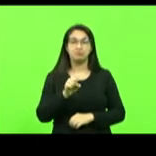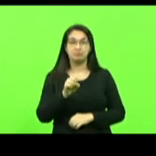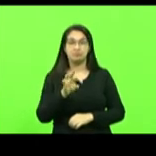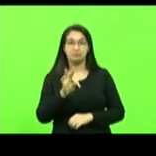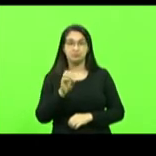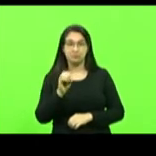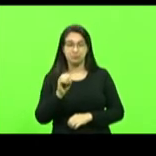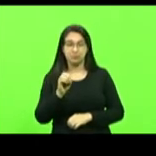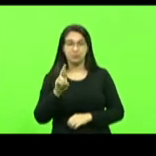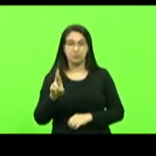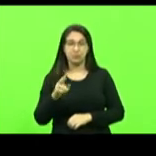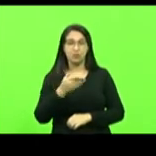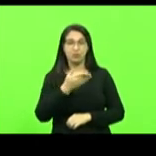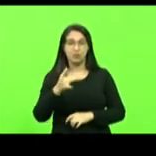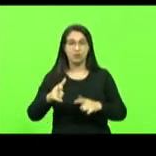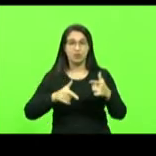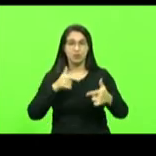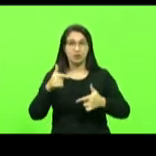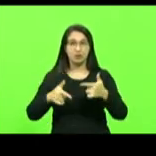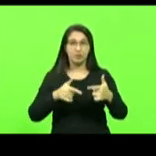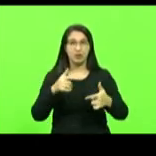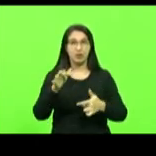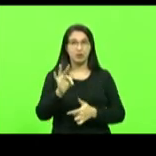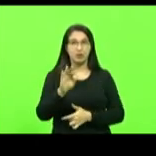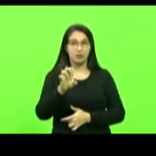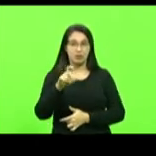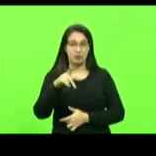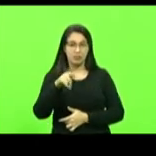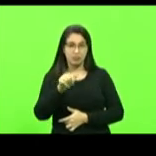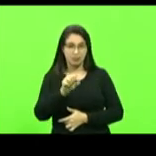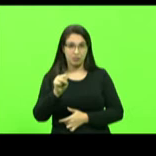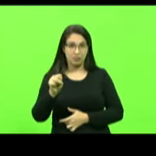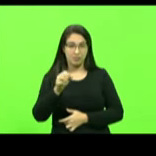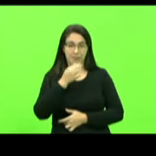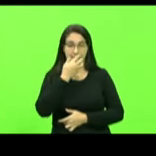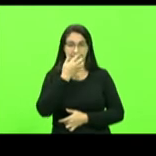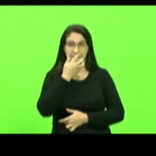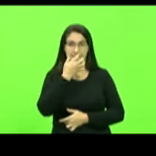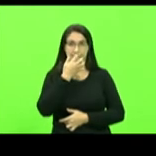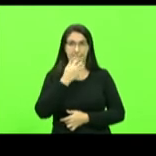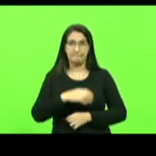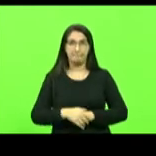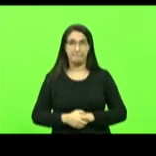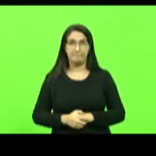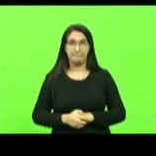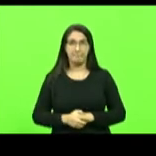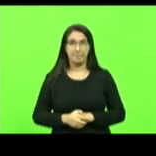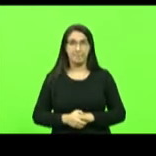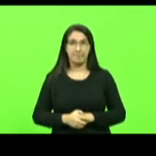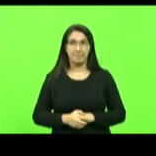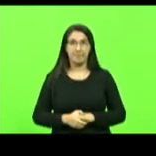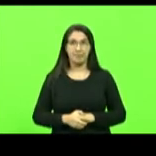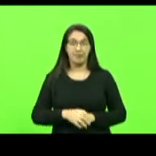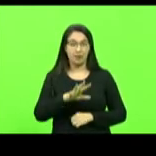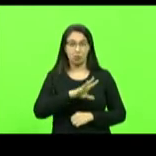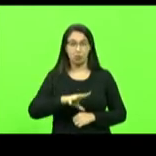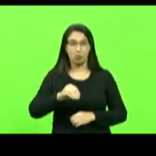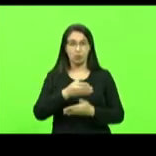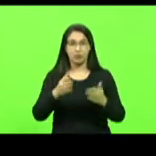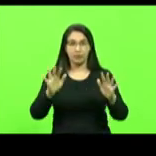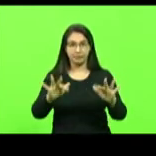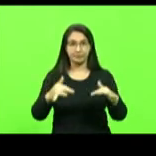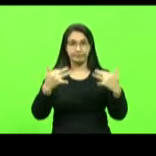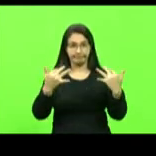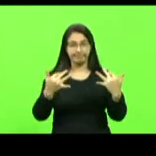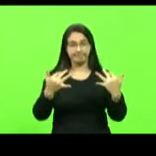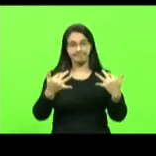e conselheiros do SES também, que estão nos acompanhando. E, né, dos demais pessoas engajadas